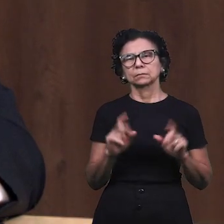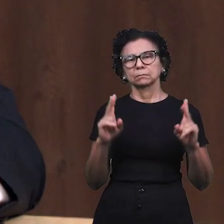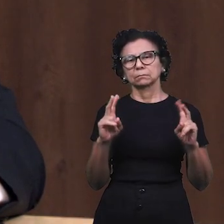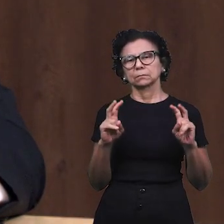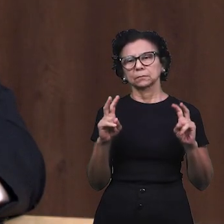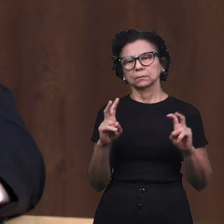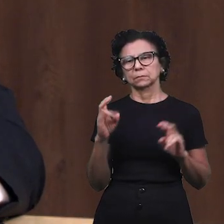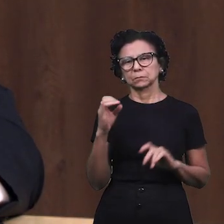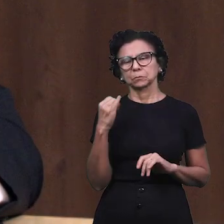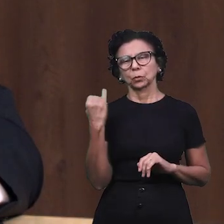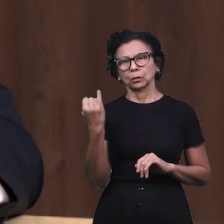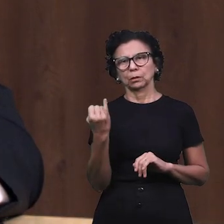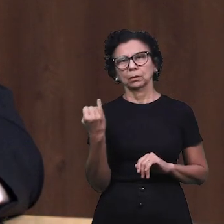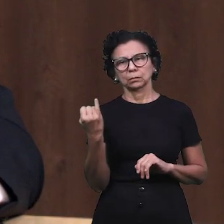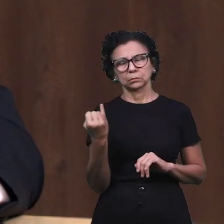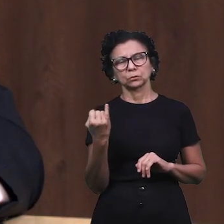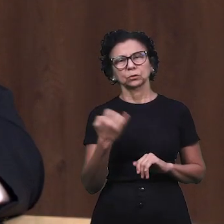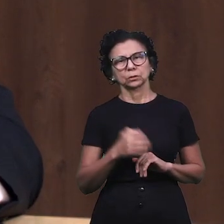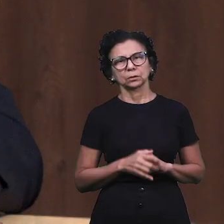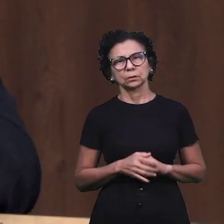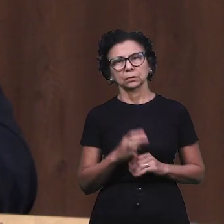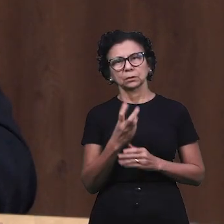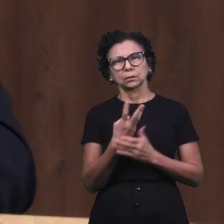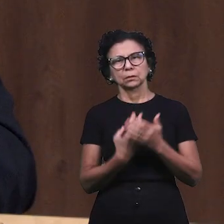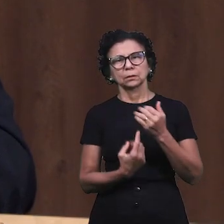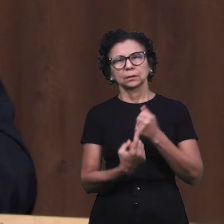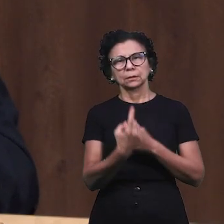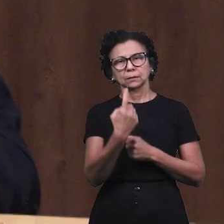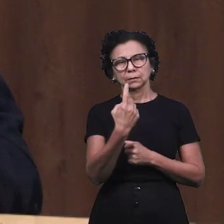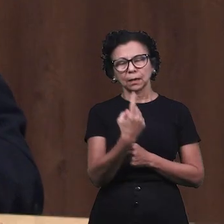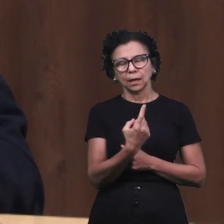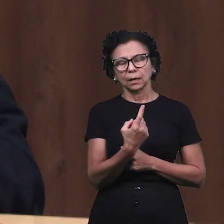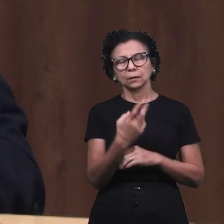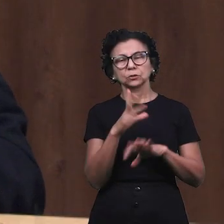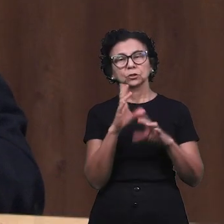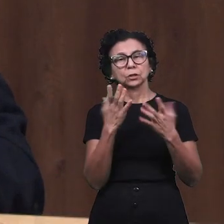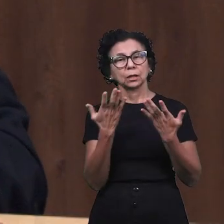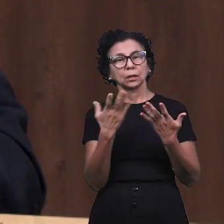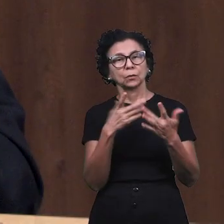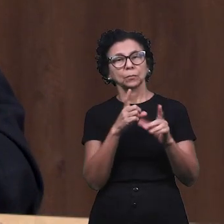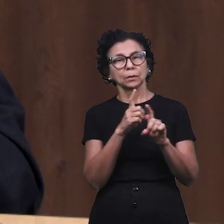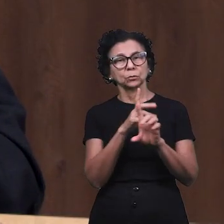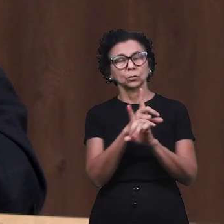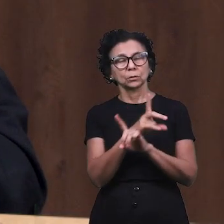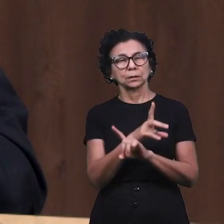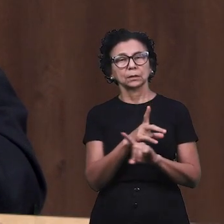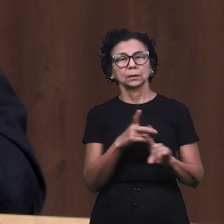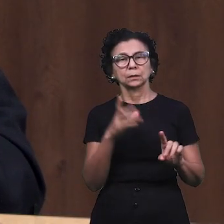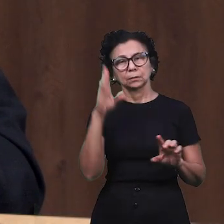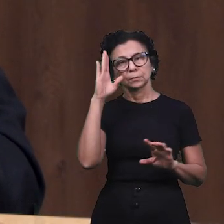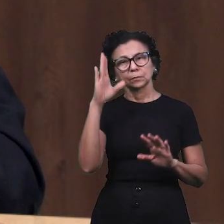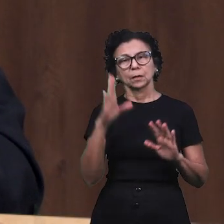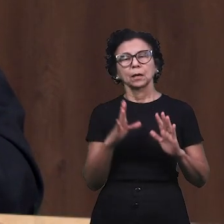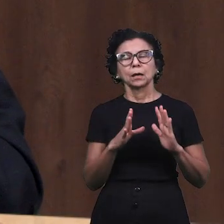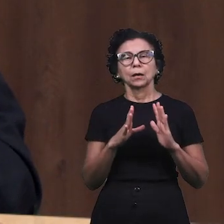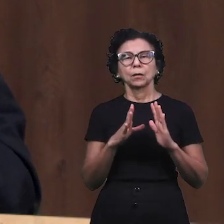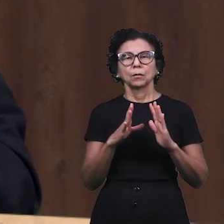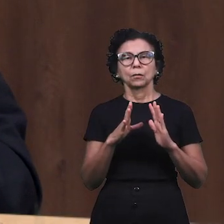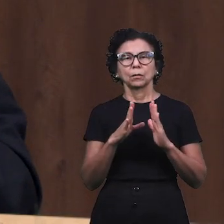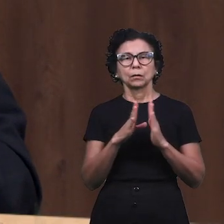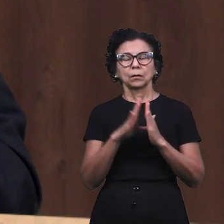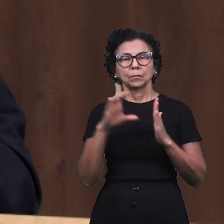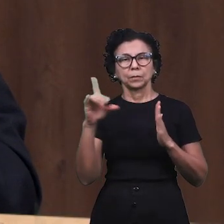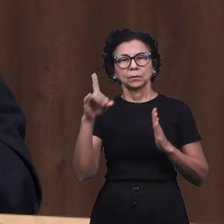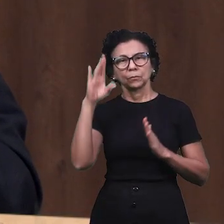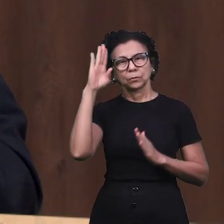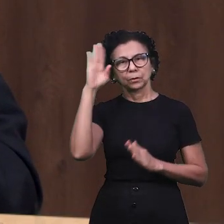tão importante. A Trindade é uma doutrina central da Bíblia e fundamental